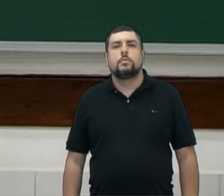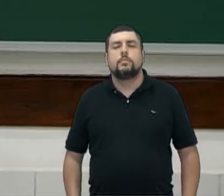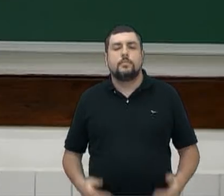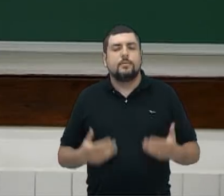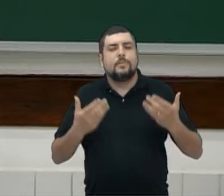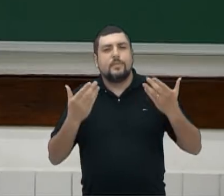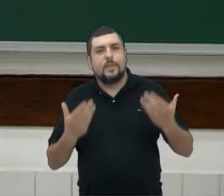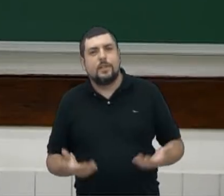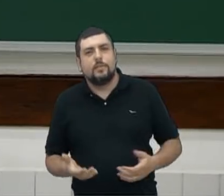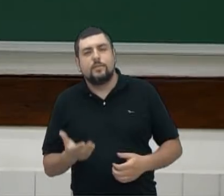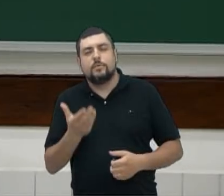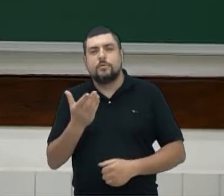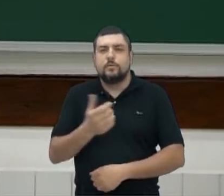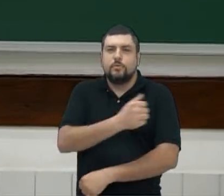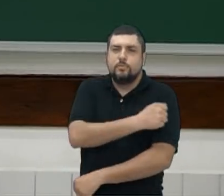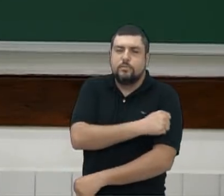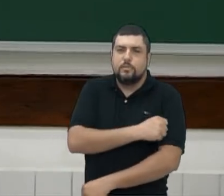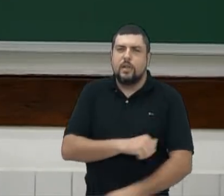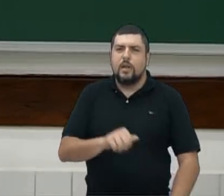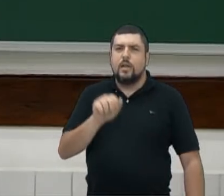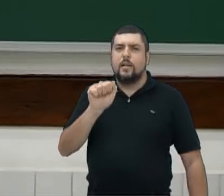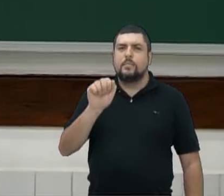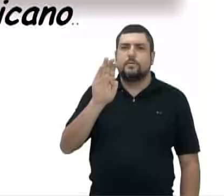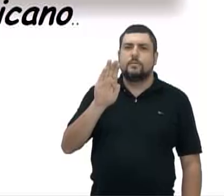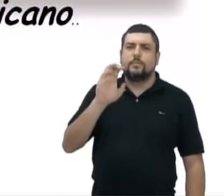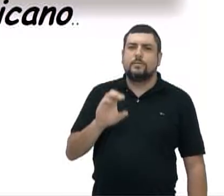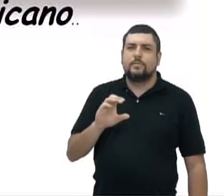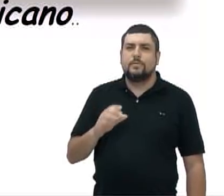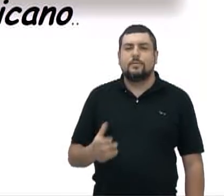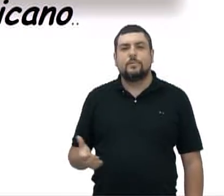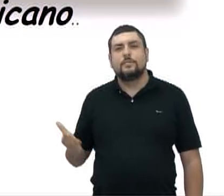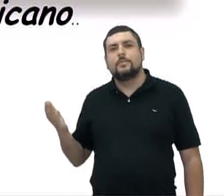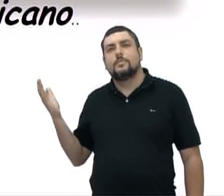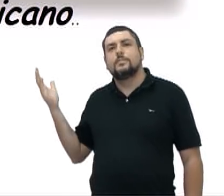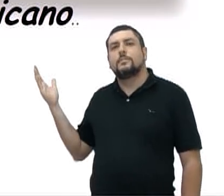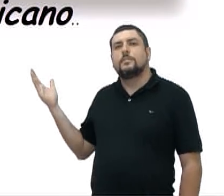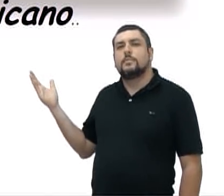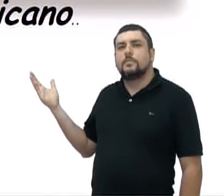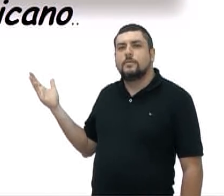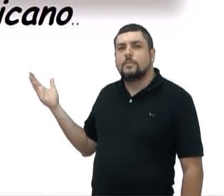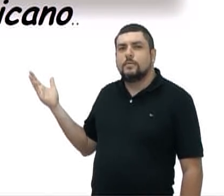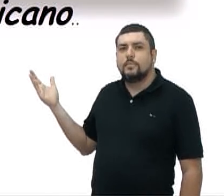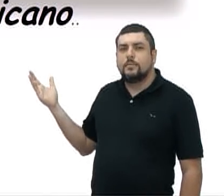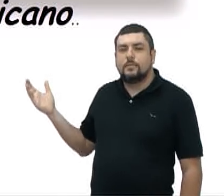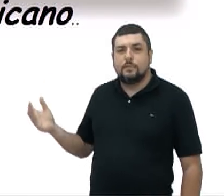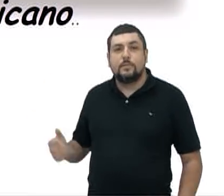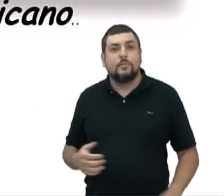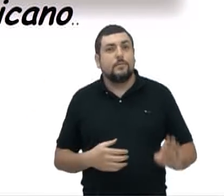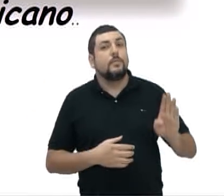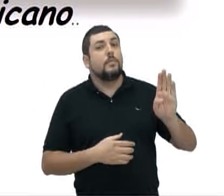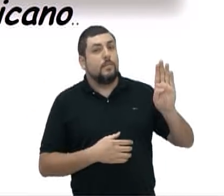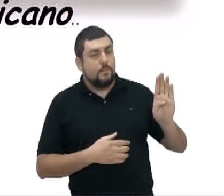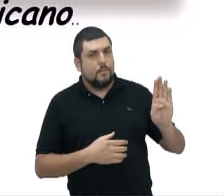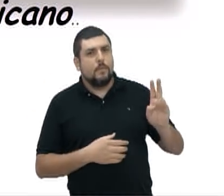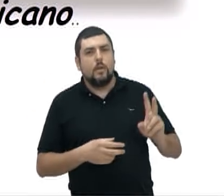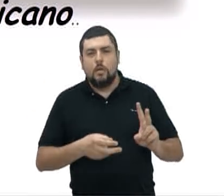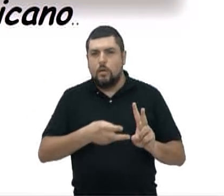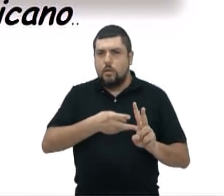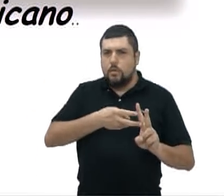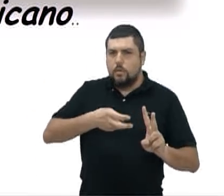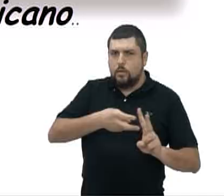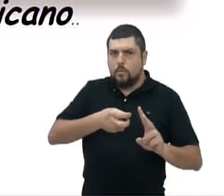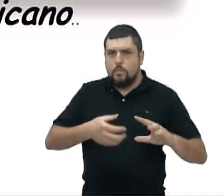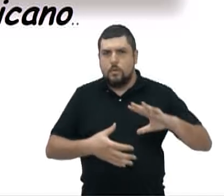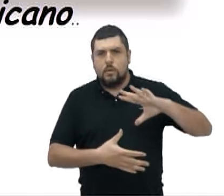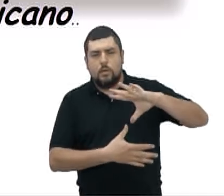Muito bem, estudante. A, B ou C? A resposta certa vai aparecer agora para você, ó. Letra B. Os nativos americanos